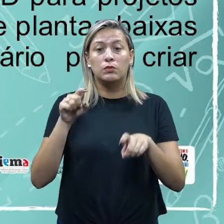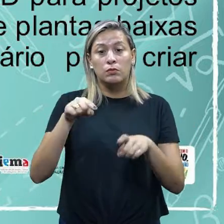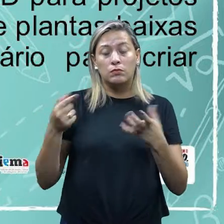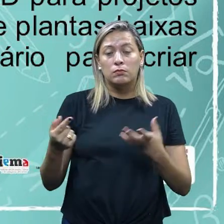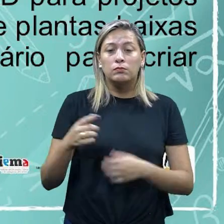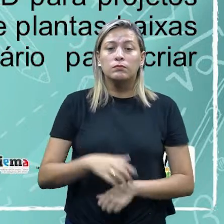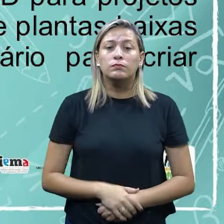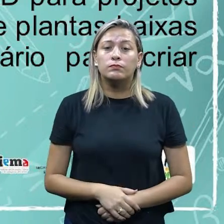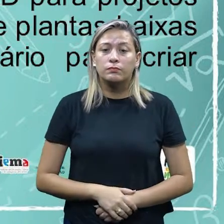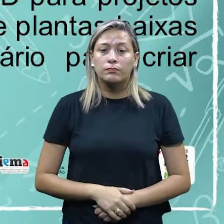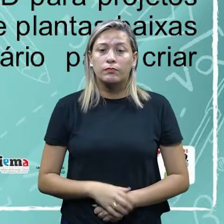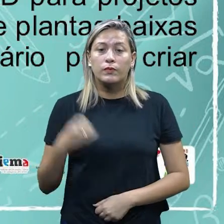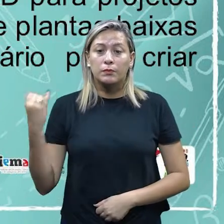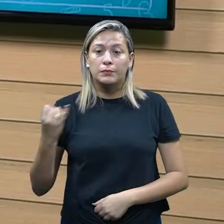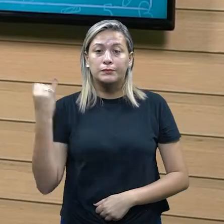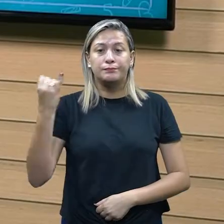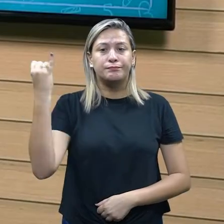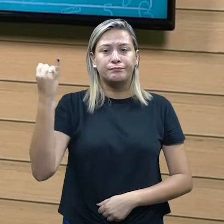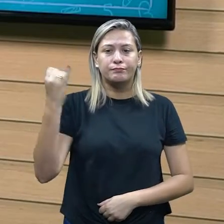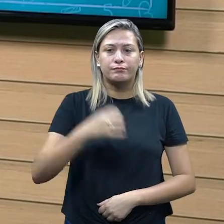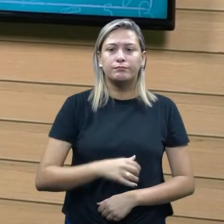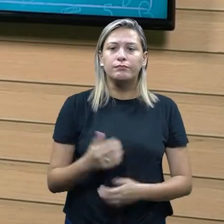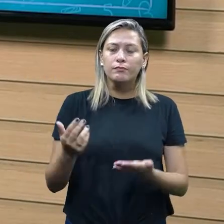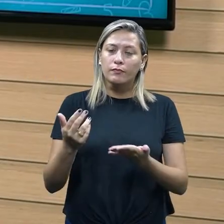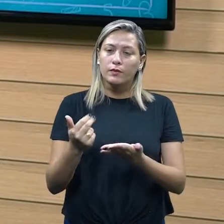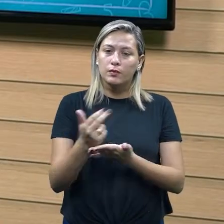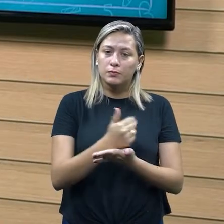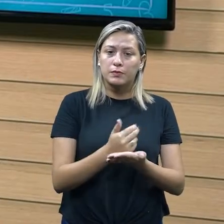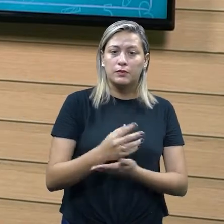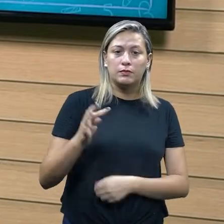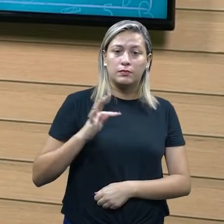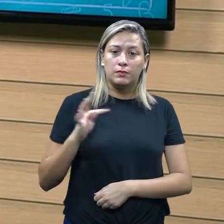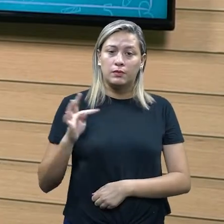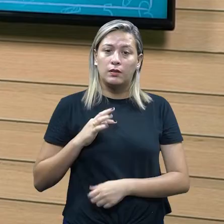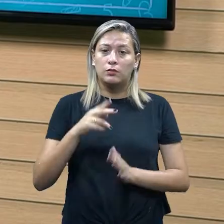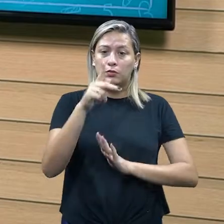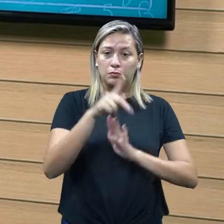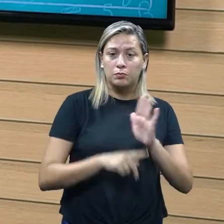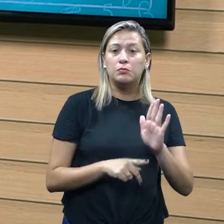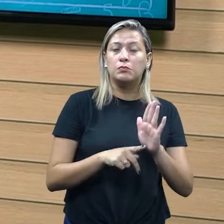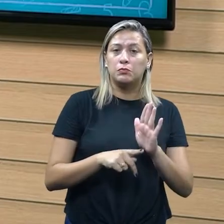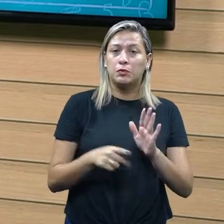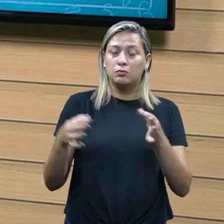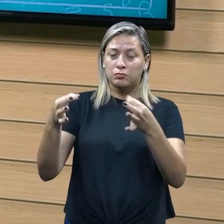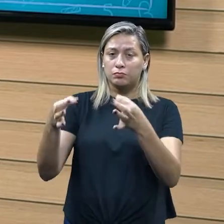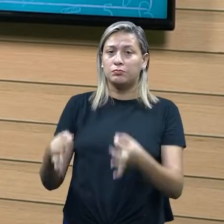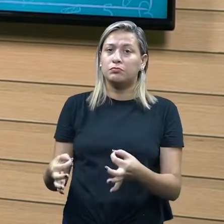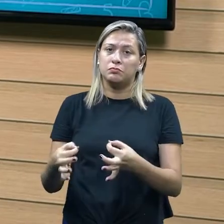elevado grau de precisão. Então desde obras, peças,